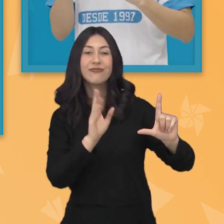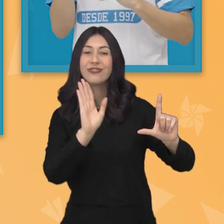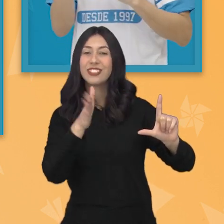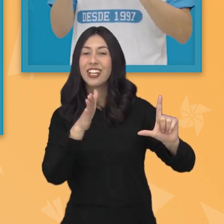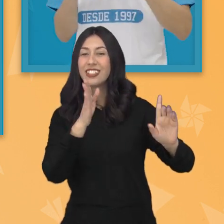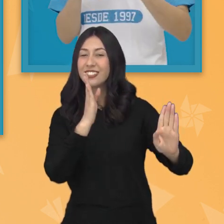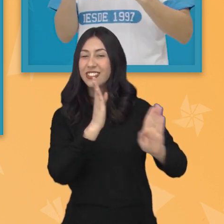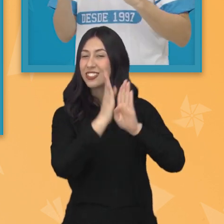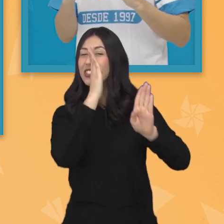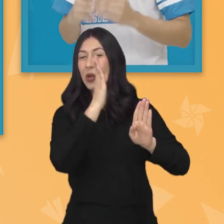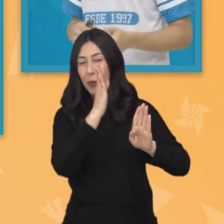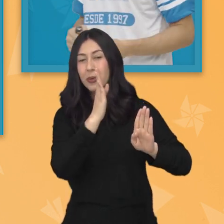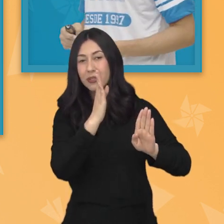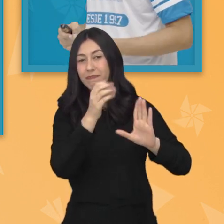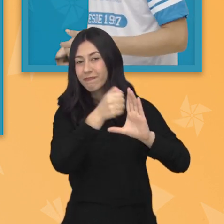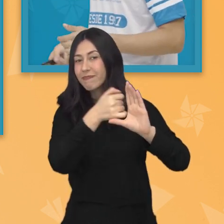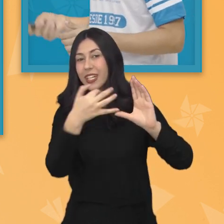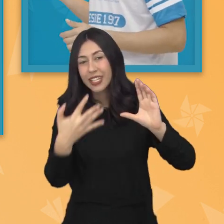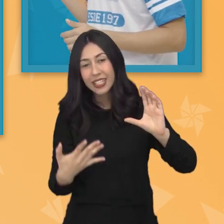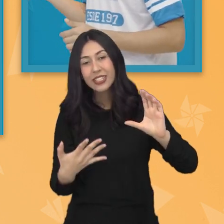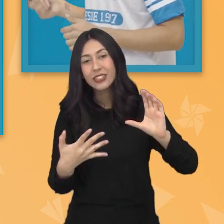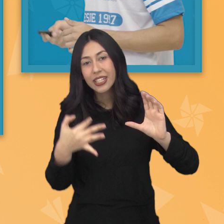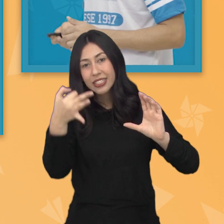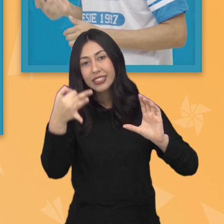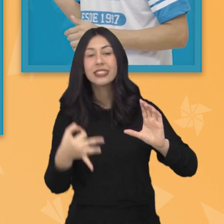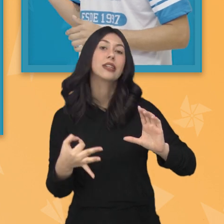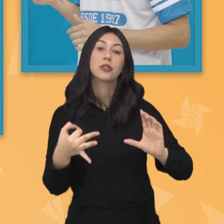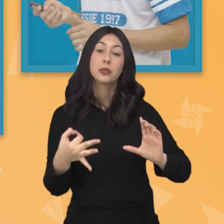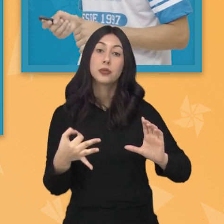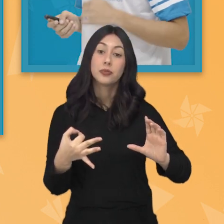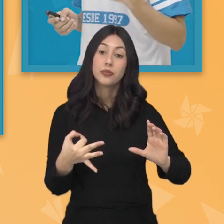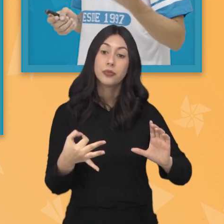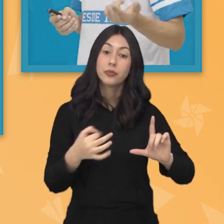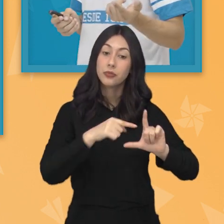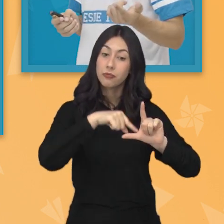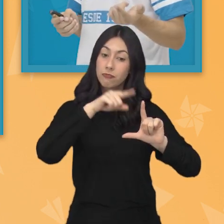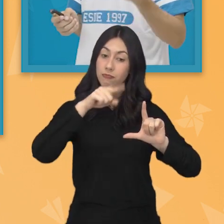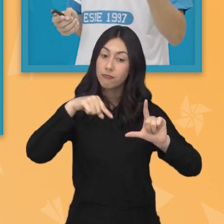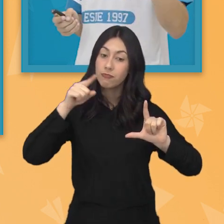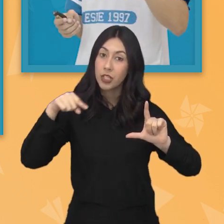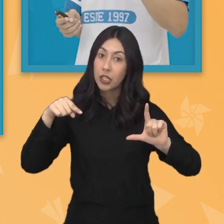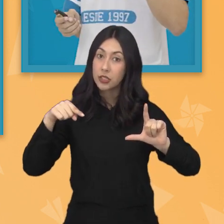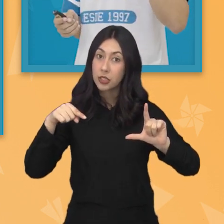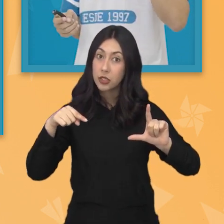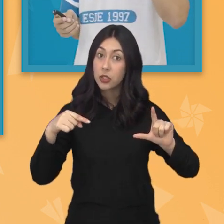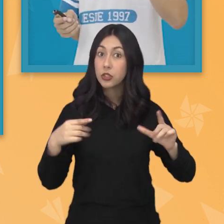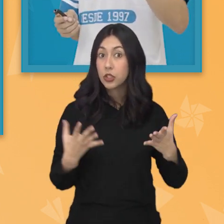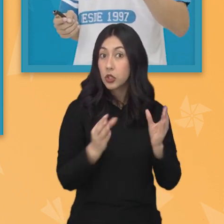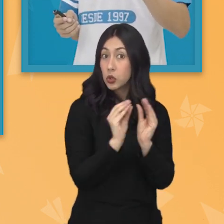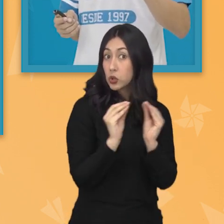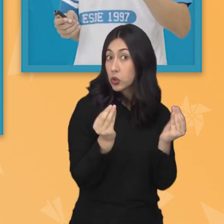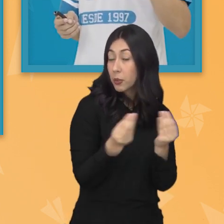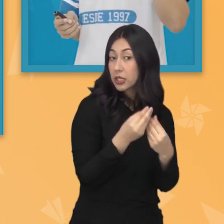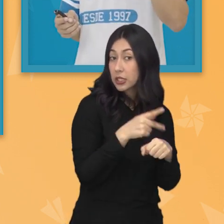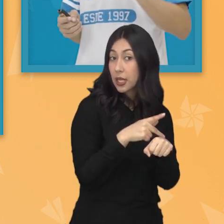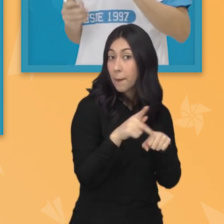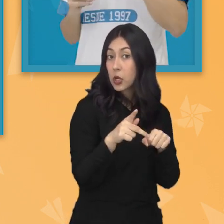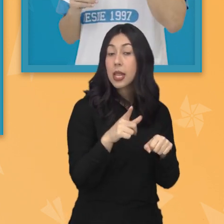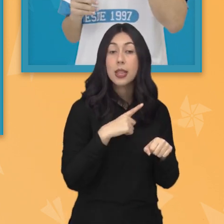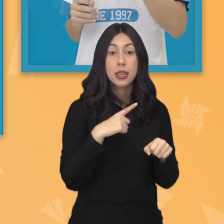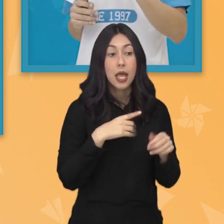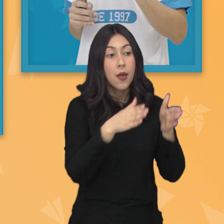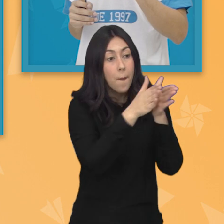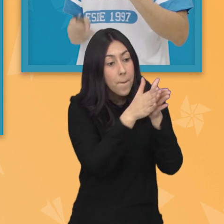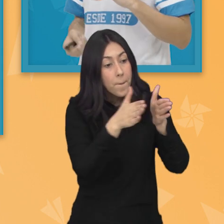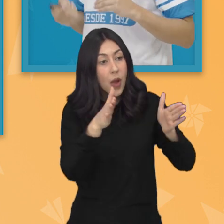ali, você consegue definir essas características dela, né? E que foi o diagrama de substâncias puras, que tem temperatura de fusão e temperatura de